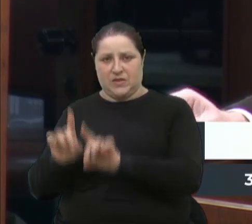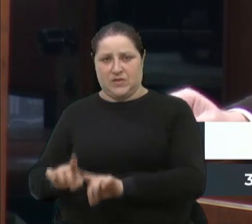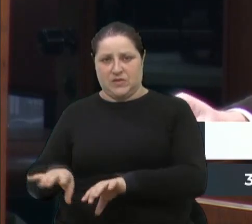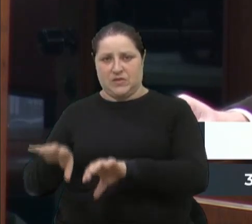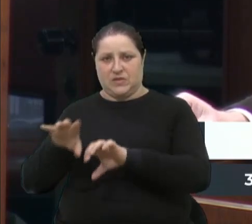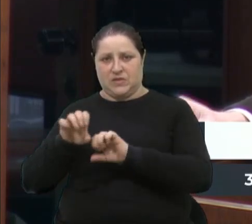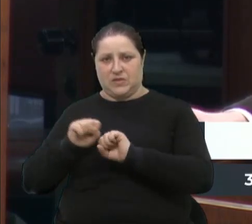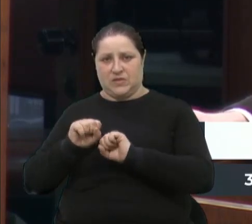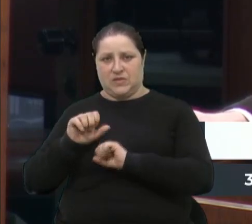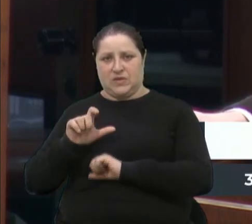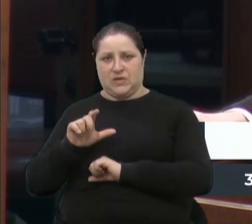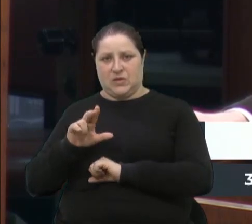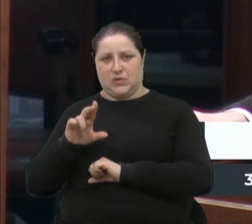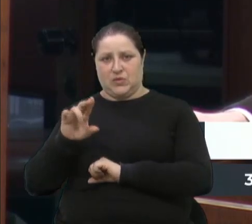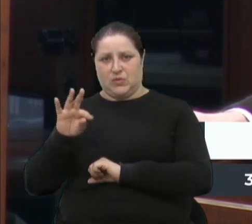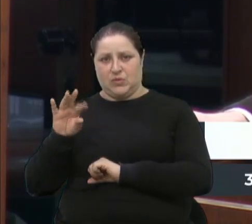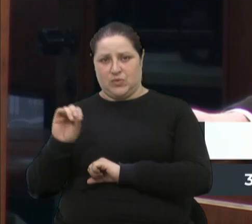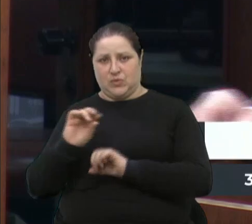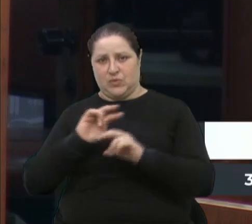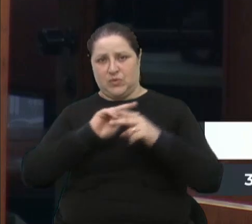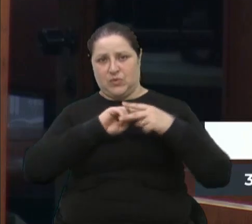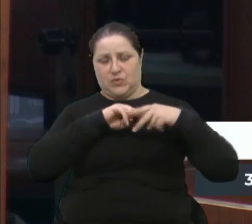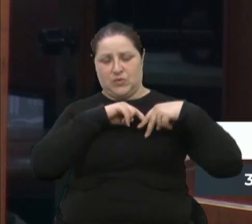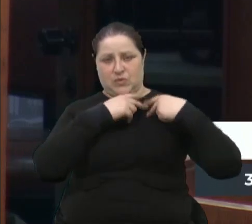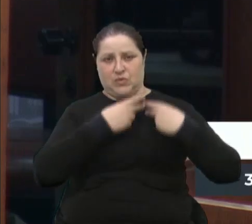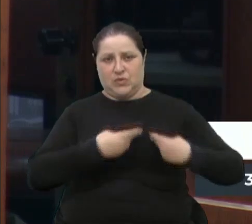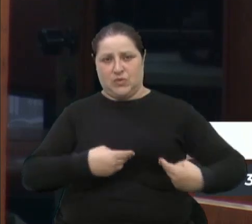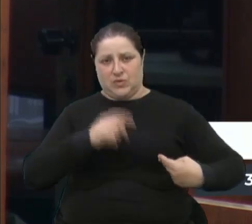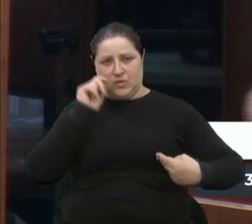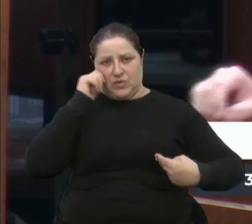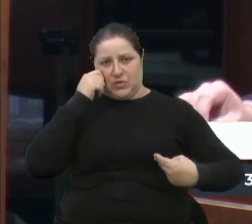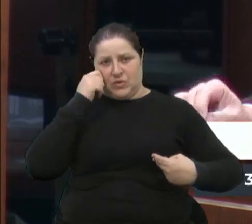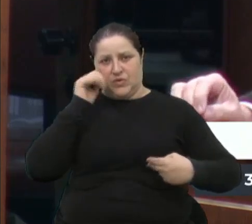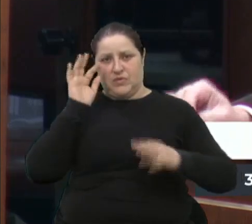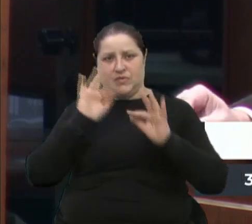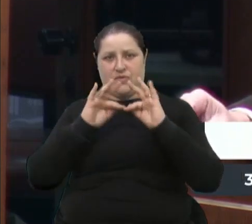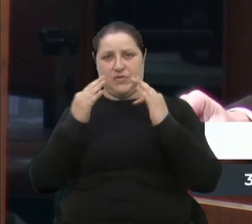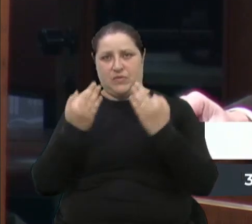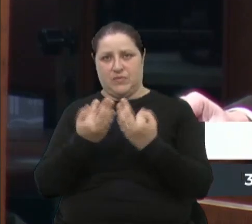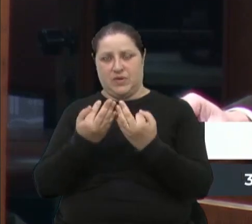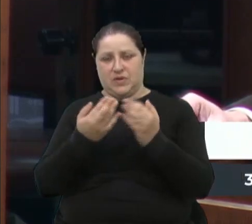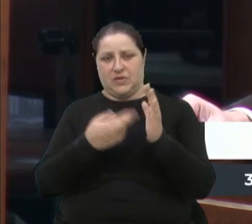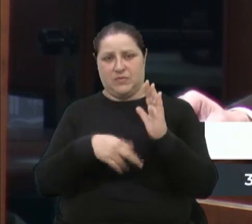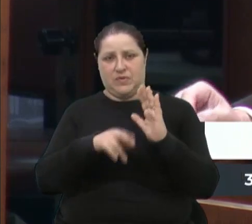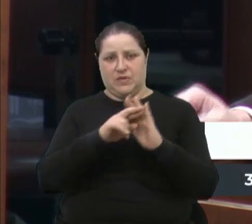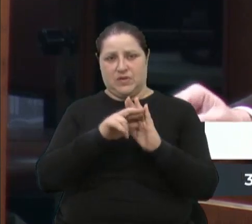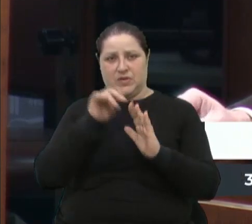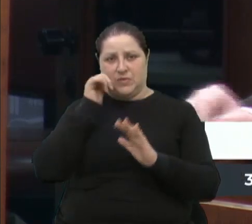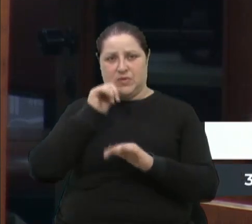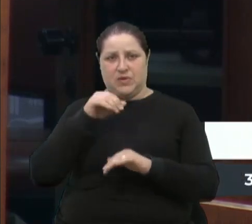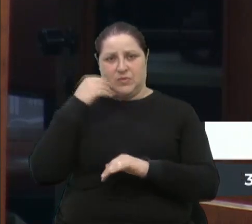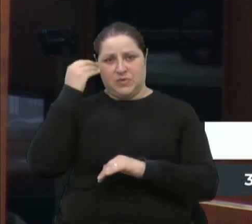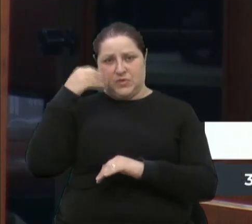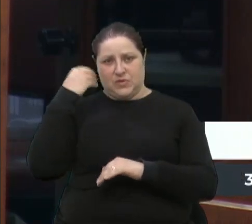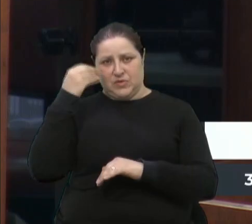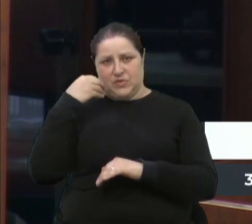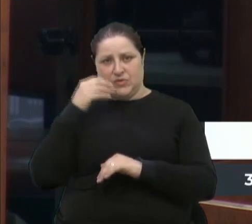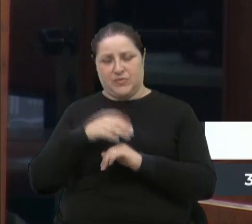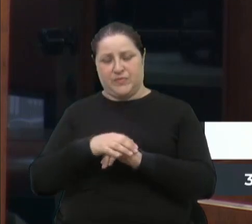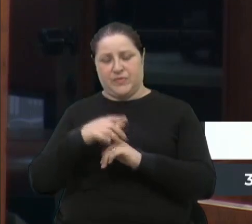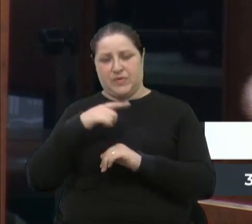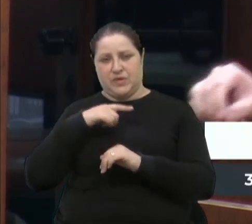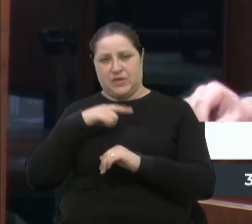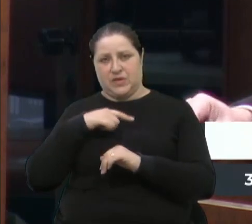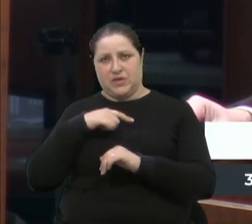luto, família e reabilitação com a psicóloga Caroline Schmidt, às 14 horas, na UX, Bloco 70,